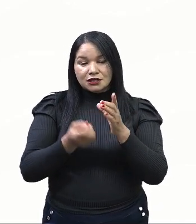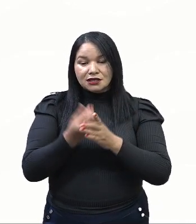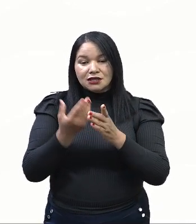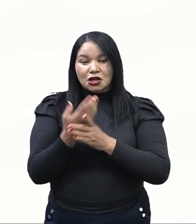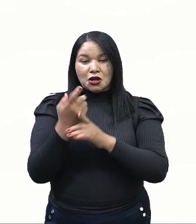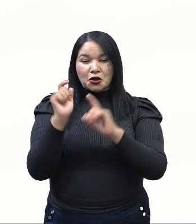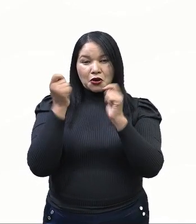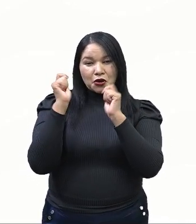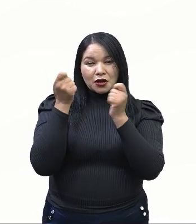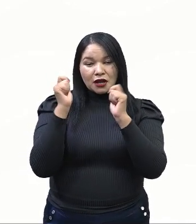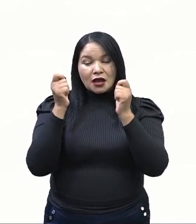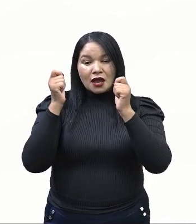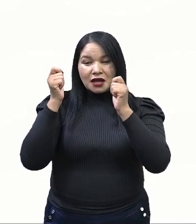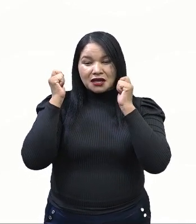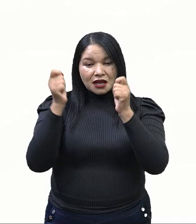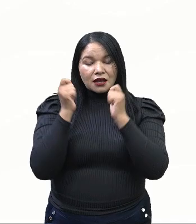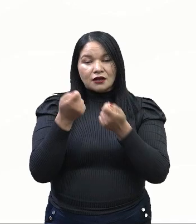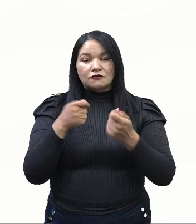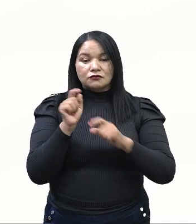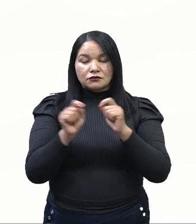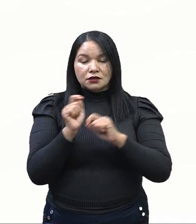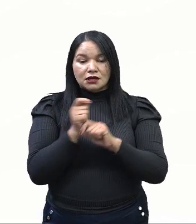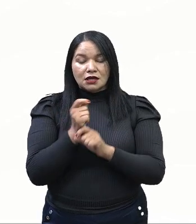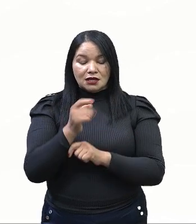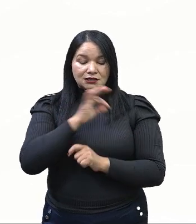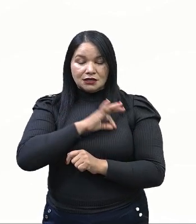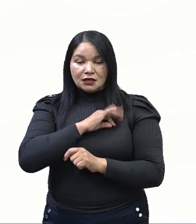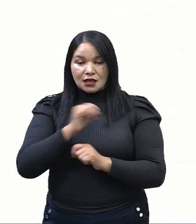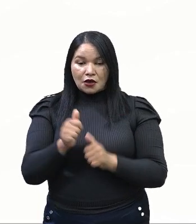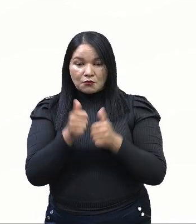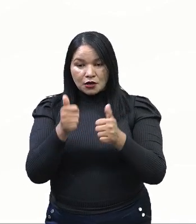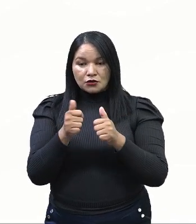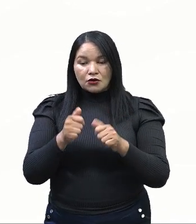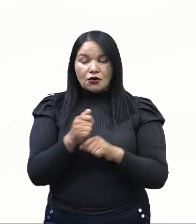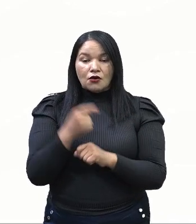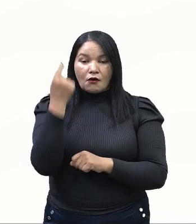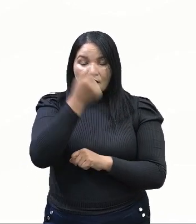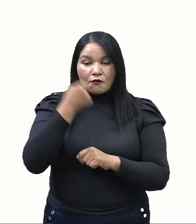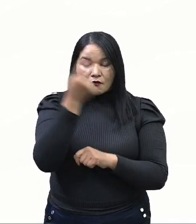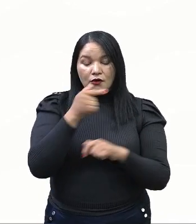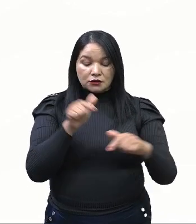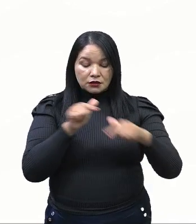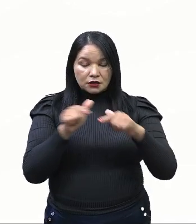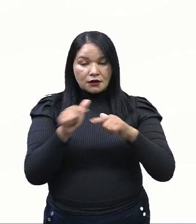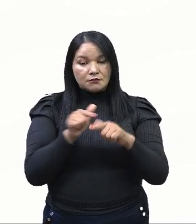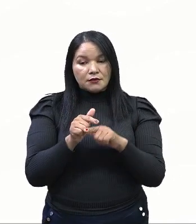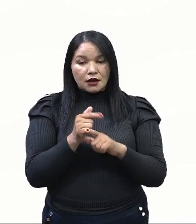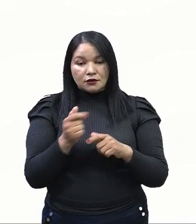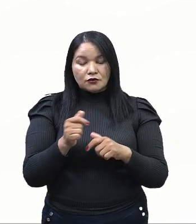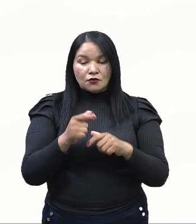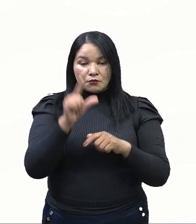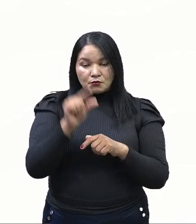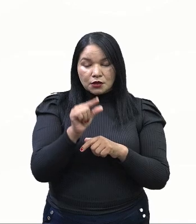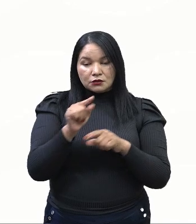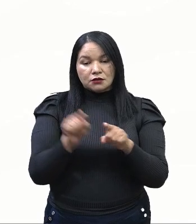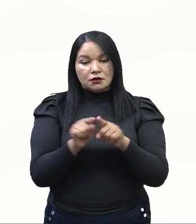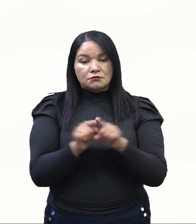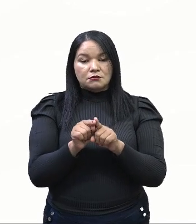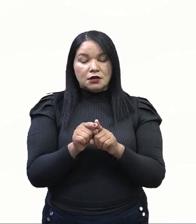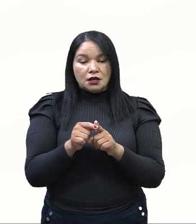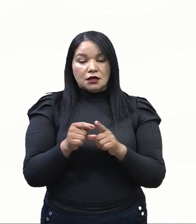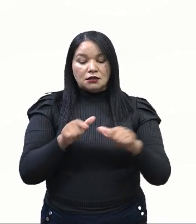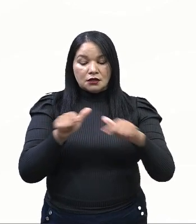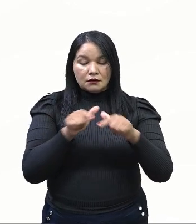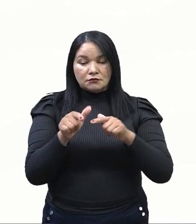greves por melhores salários, jornadas de trabalho mais curtas e melhores condições de trabalho. As greves